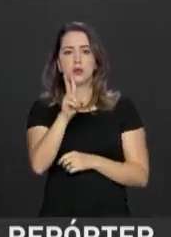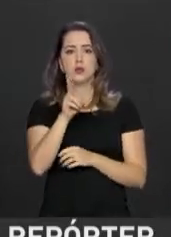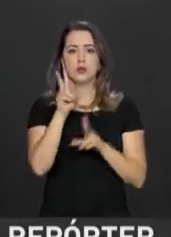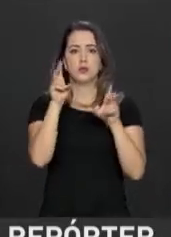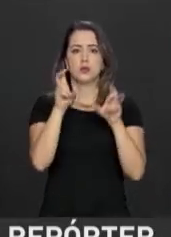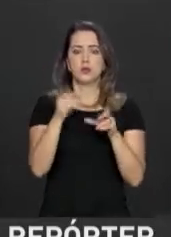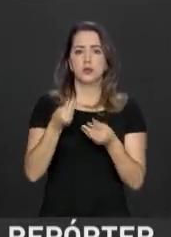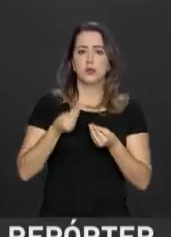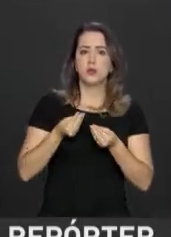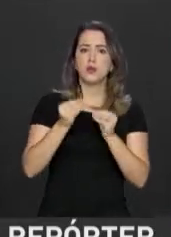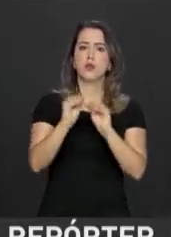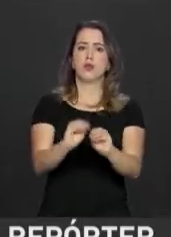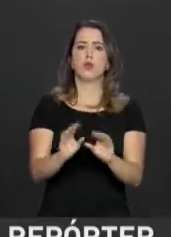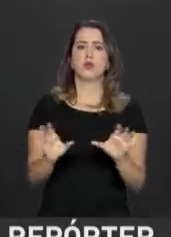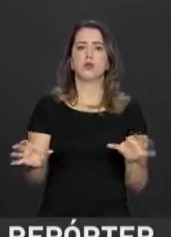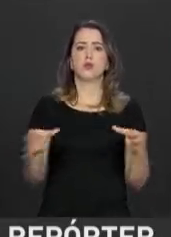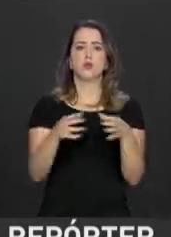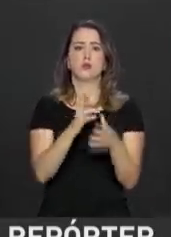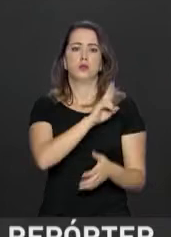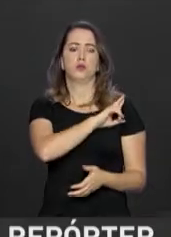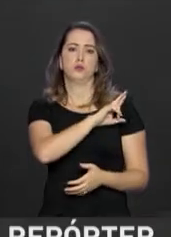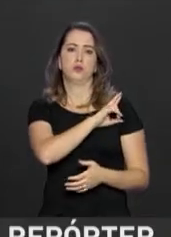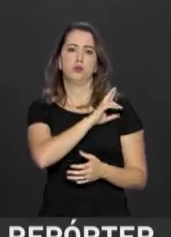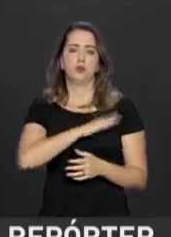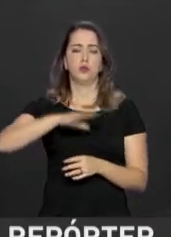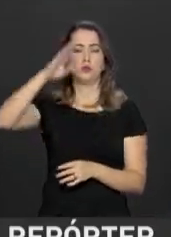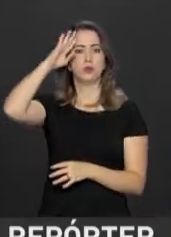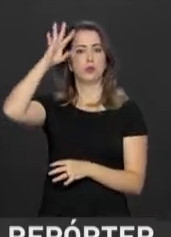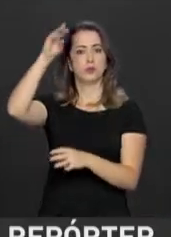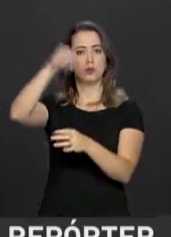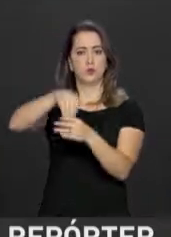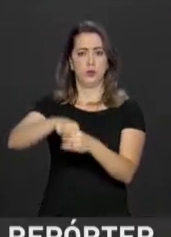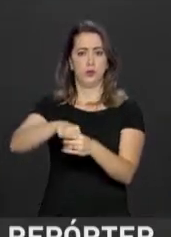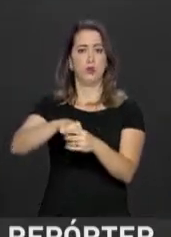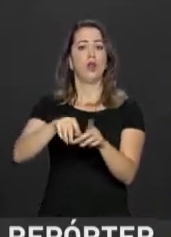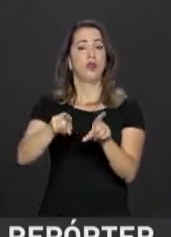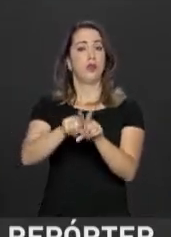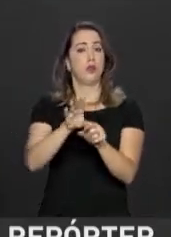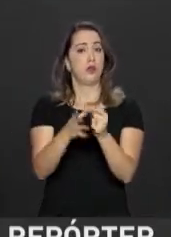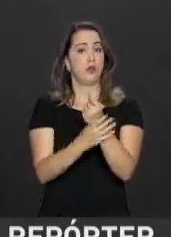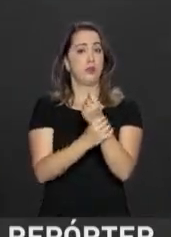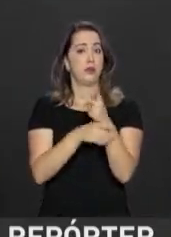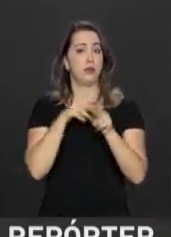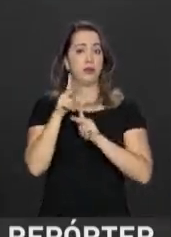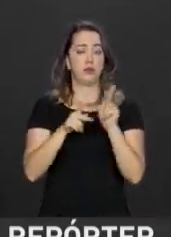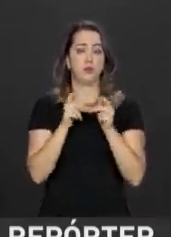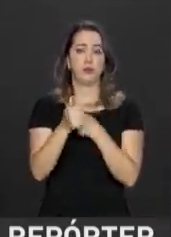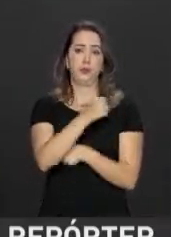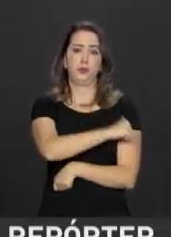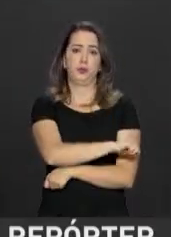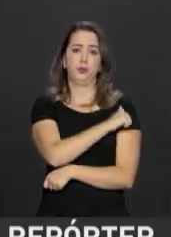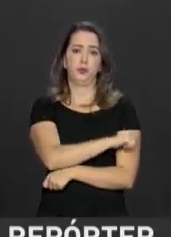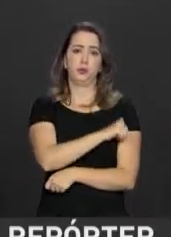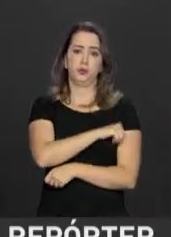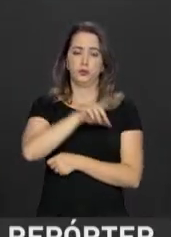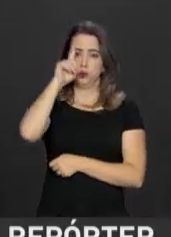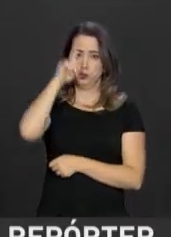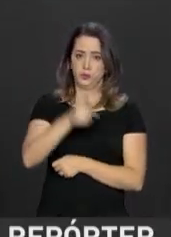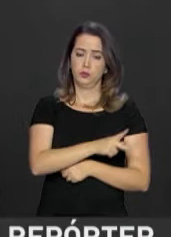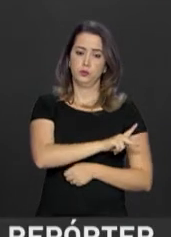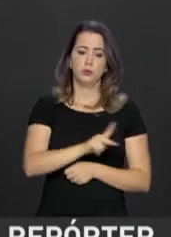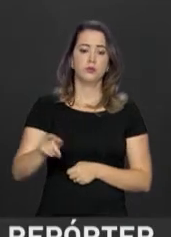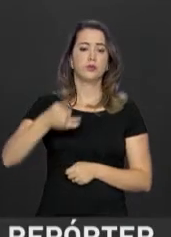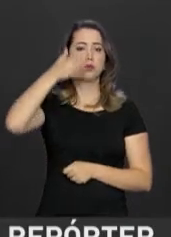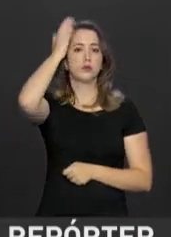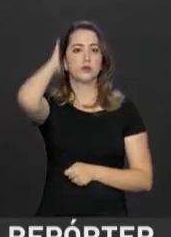tratadas e encaminhadas aos órgãos responsáveis a intervenção federal na segurança pública do rio de janeiro foi decretada pelo